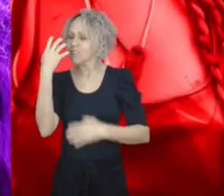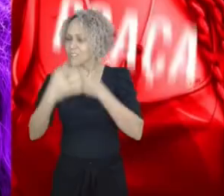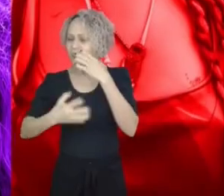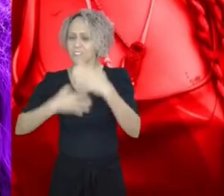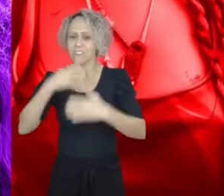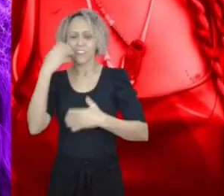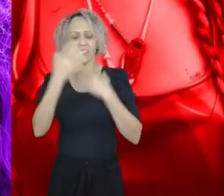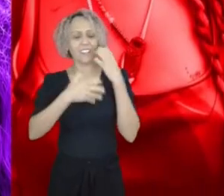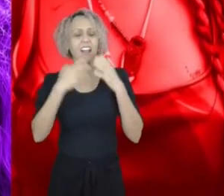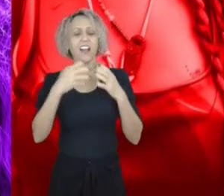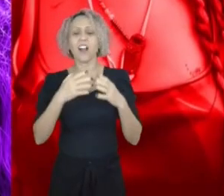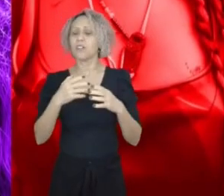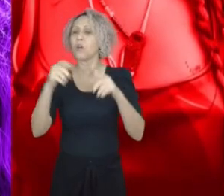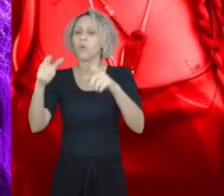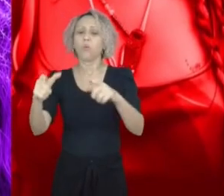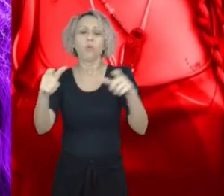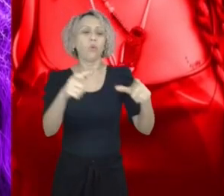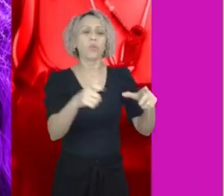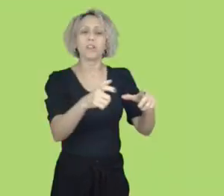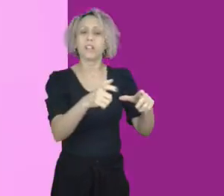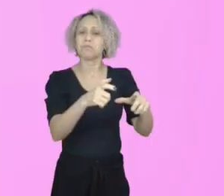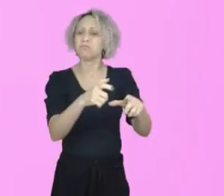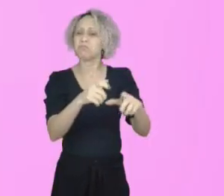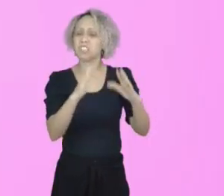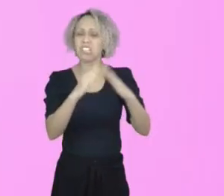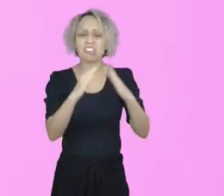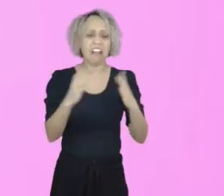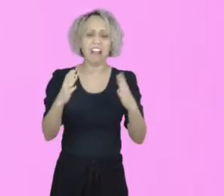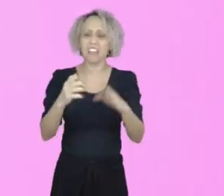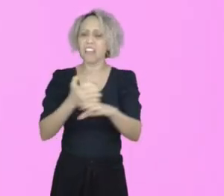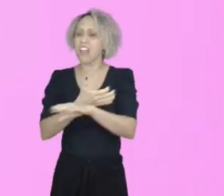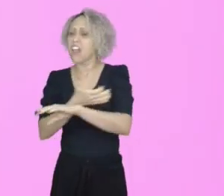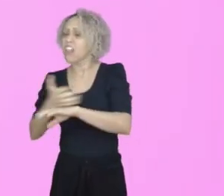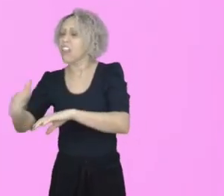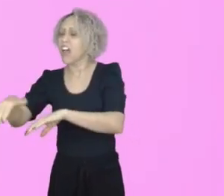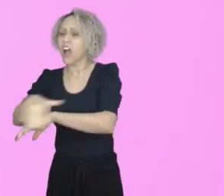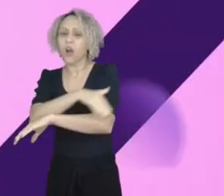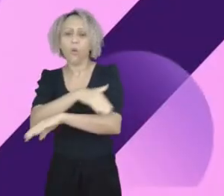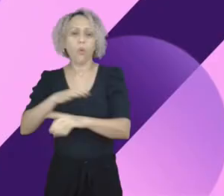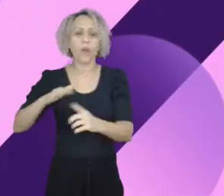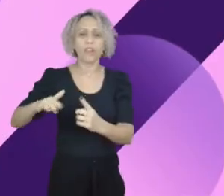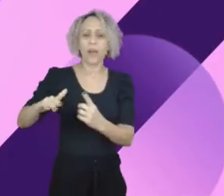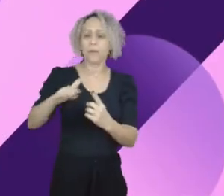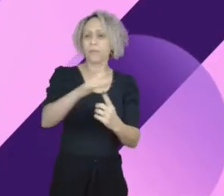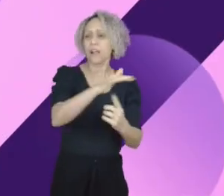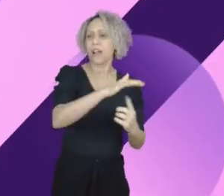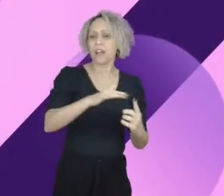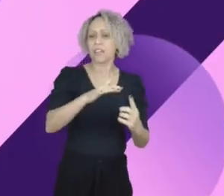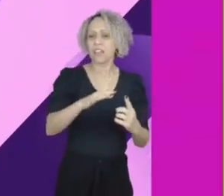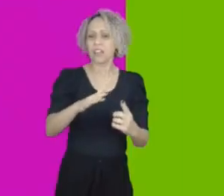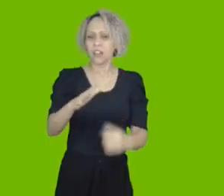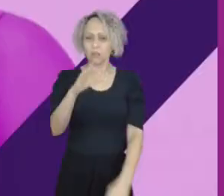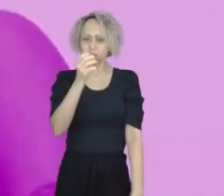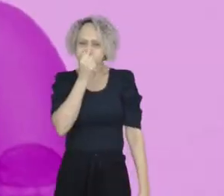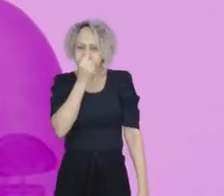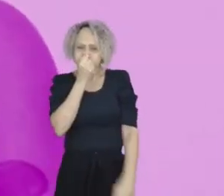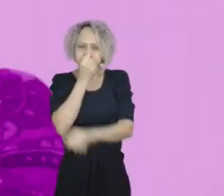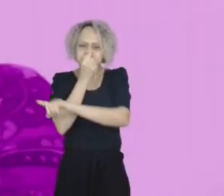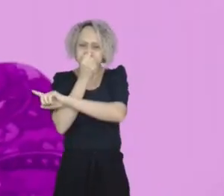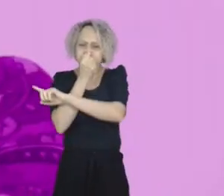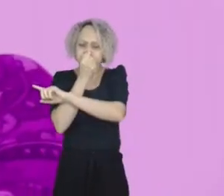Seja em casa, no campo, na rua ou na praça, chega de mordaça, agora eu vou falar.